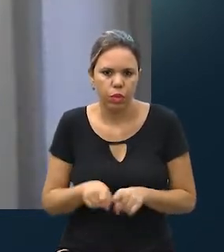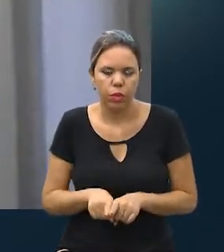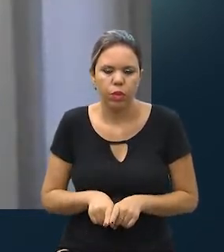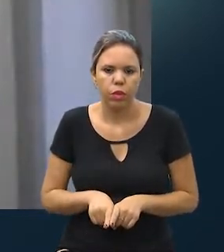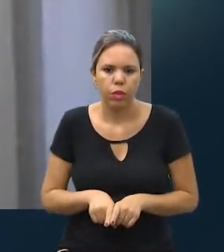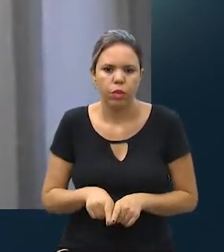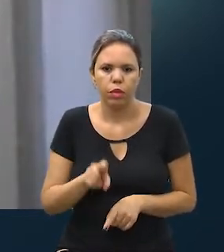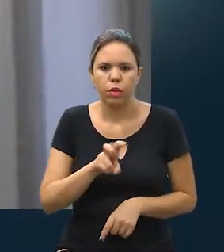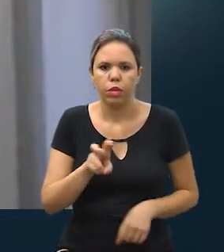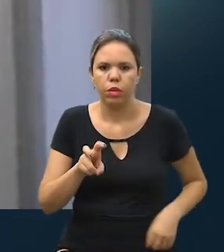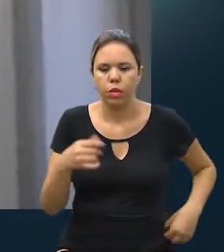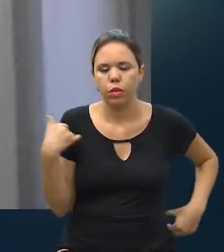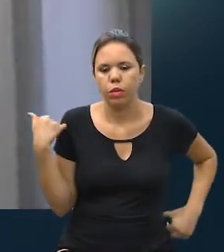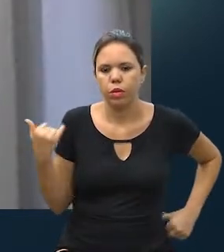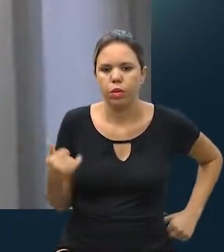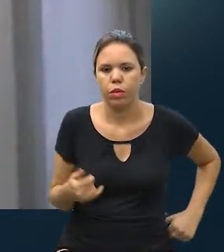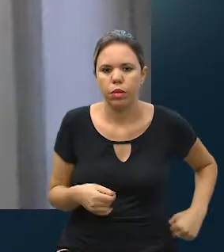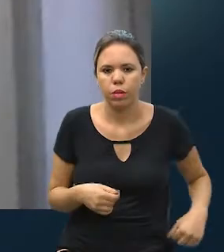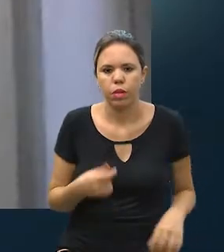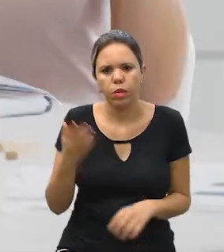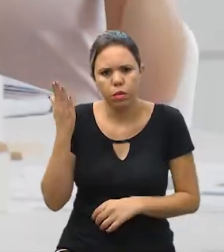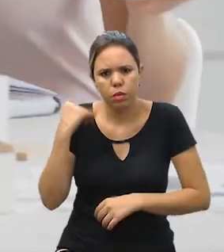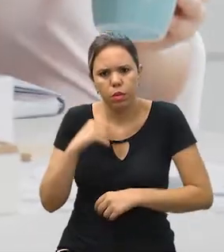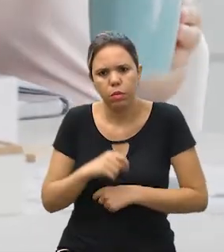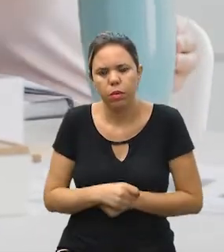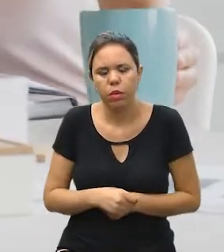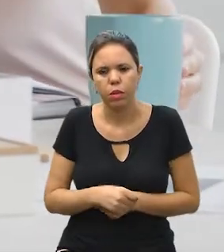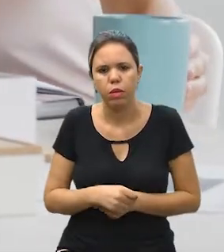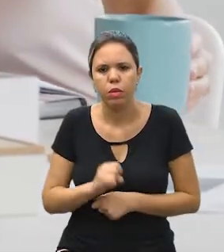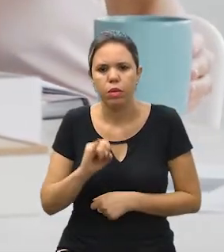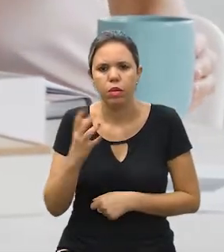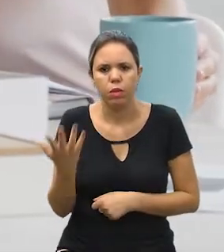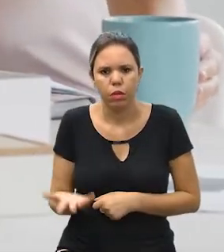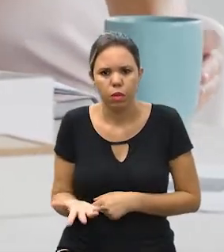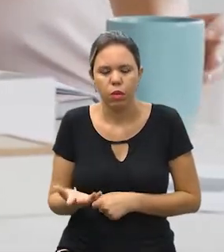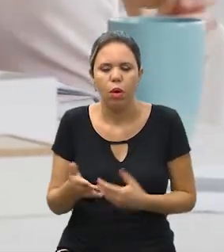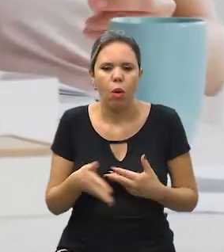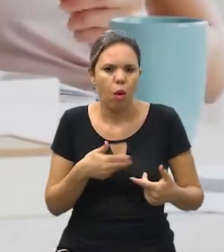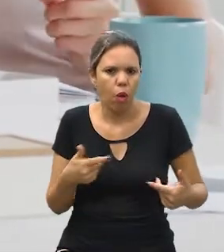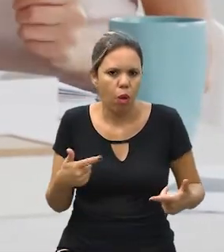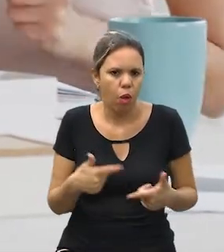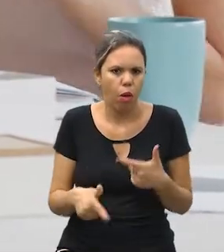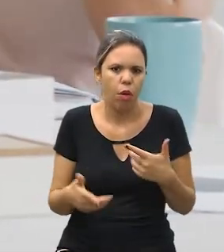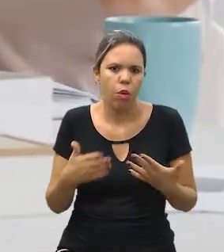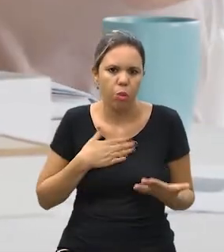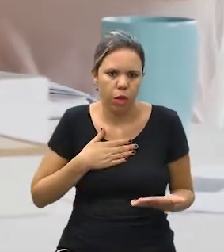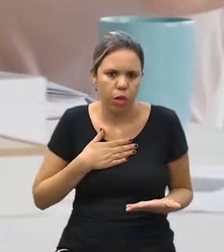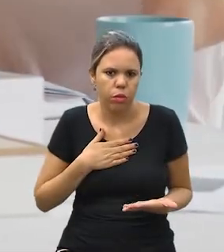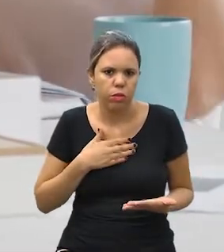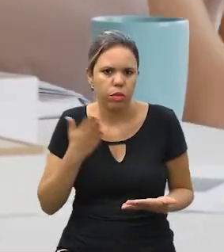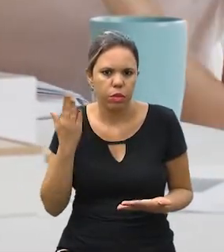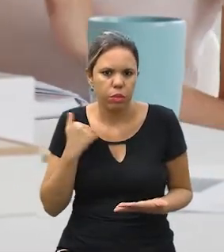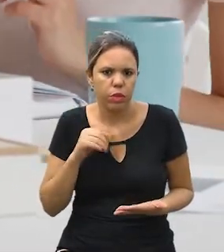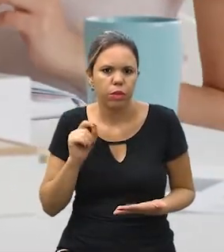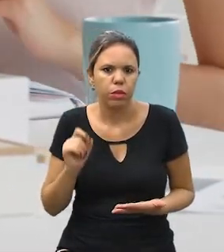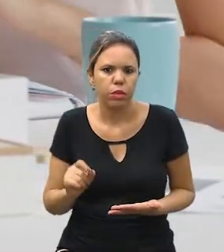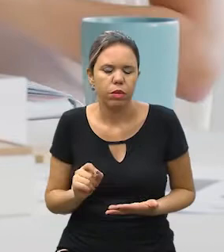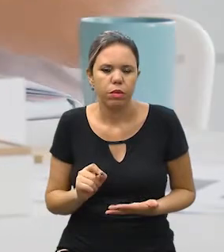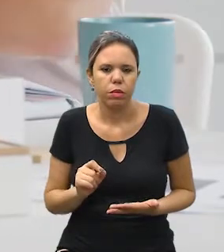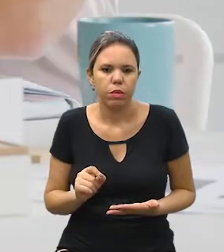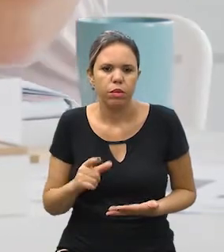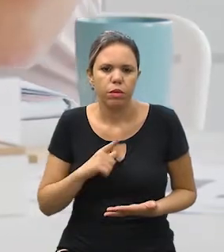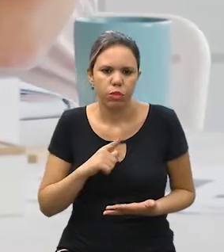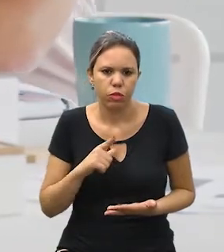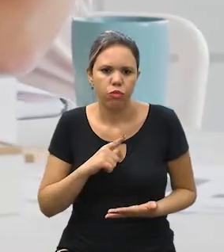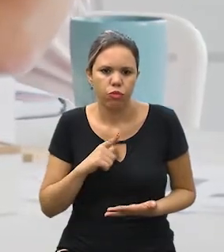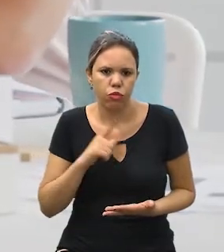agora, aos 55 anos, eu sabia que se acontecesse qualquer coisa comigo, eu sabia que eu